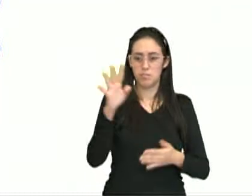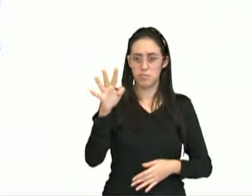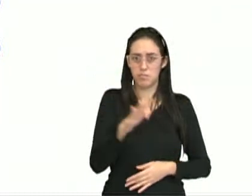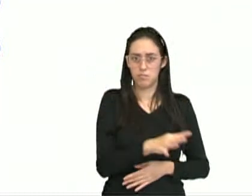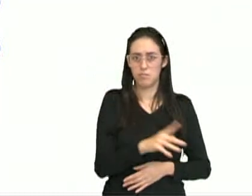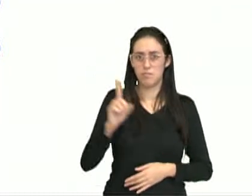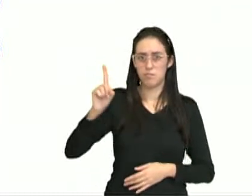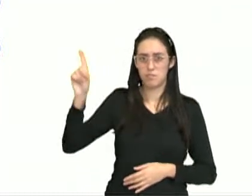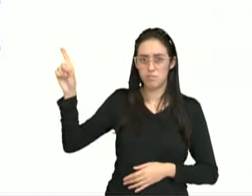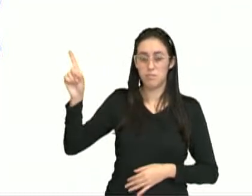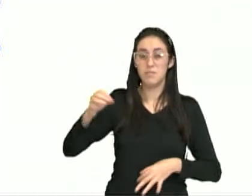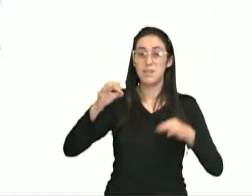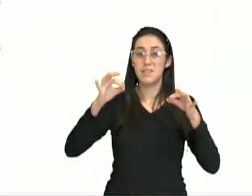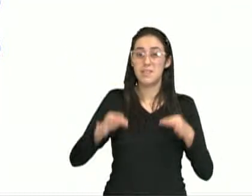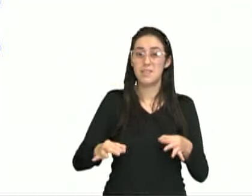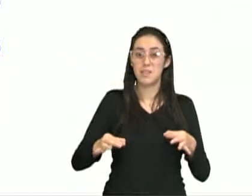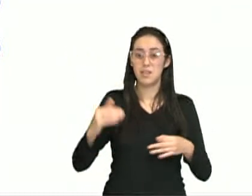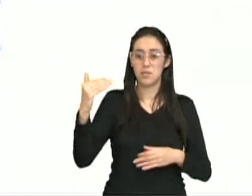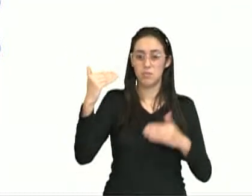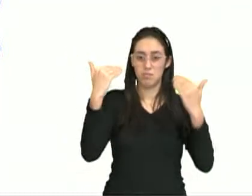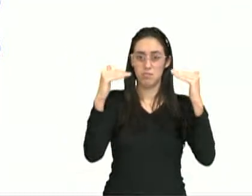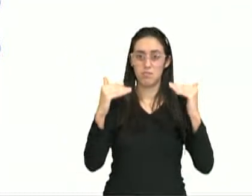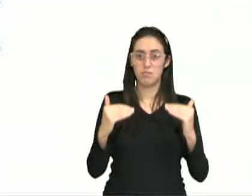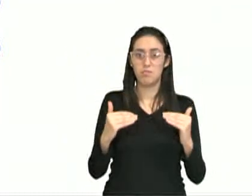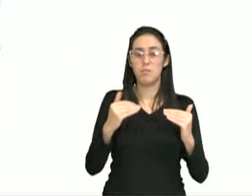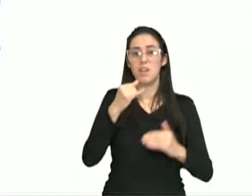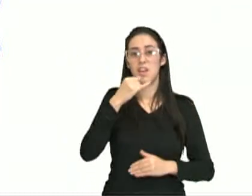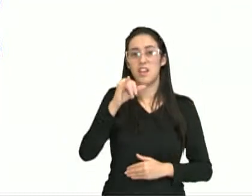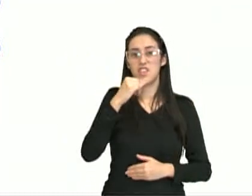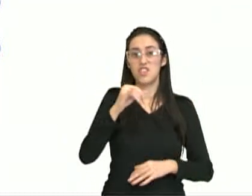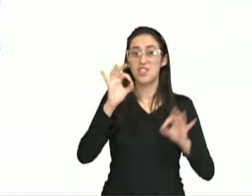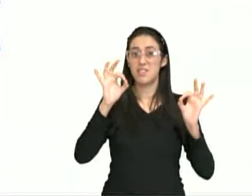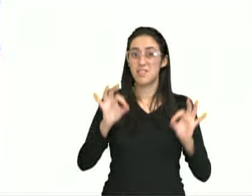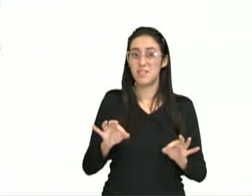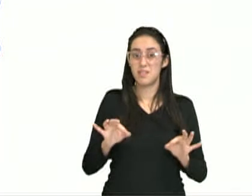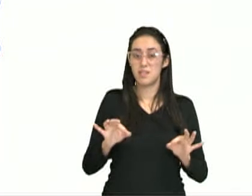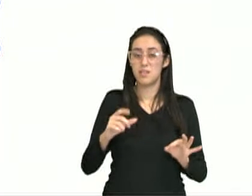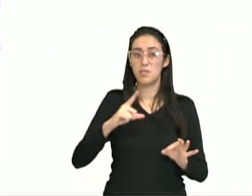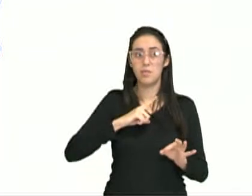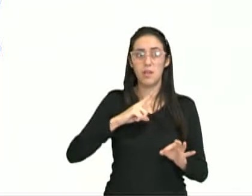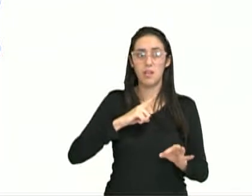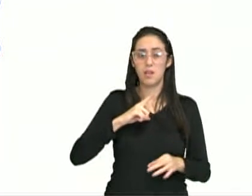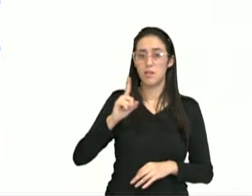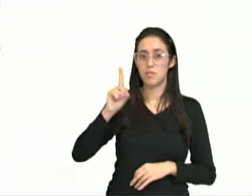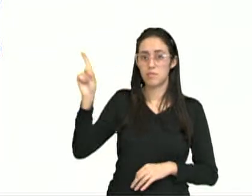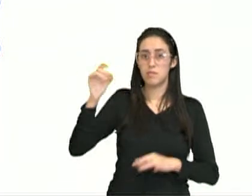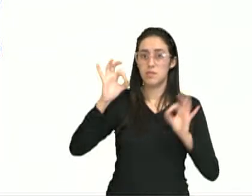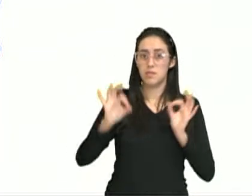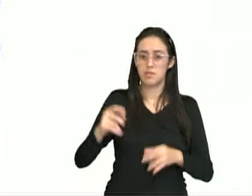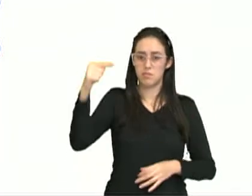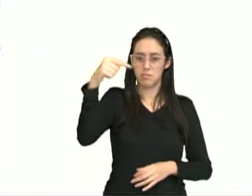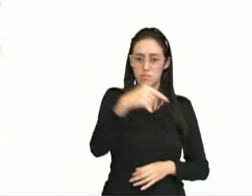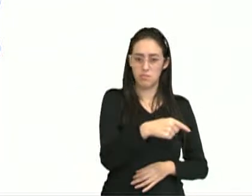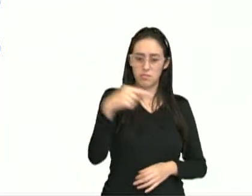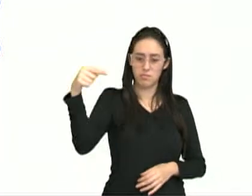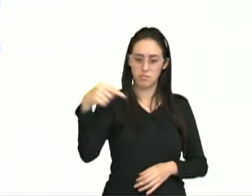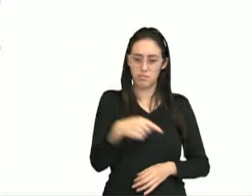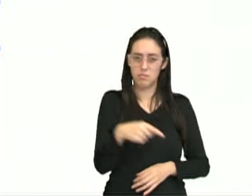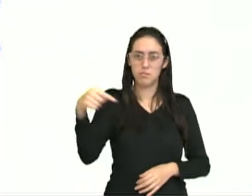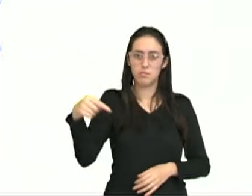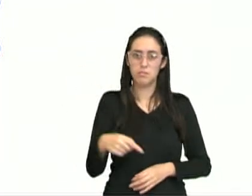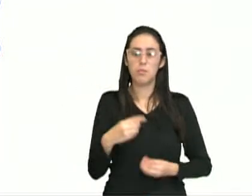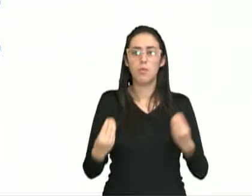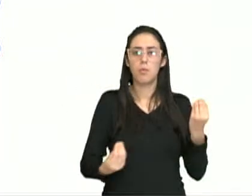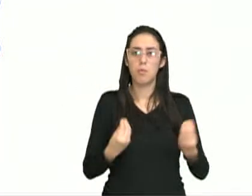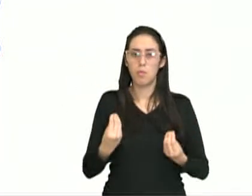Pauling na ordem energética, isto é, seguindo a ordem dada pelas setas para o átomo do elemento no estado fundamental. Então, a gente